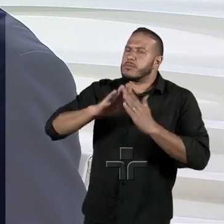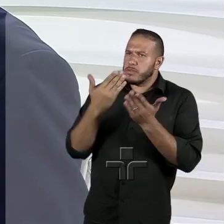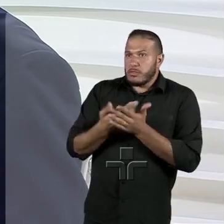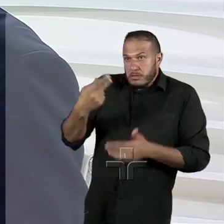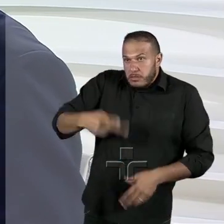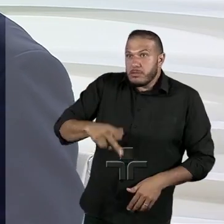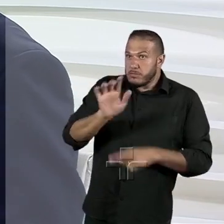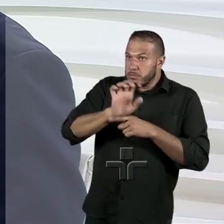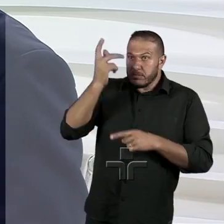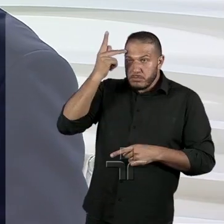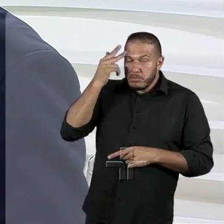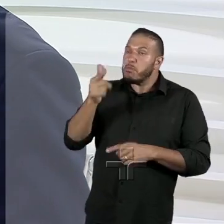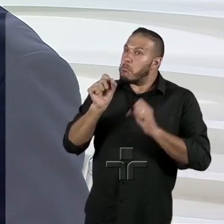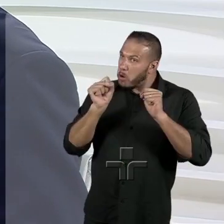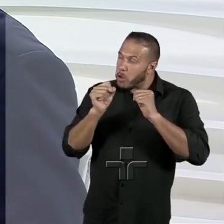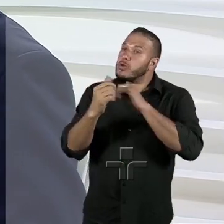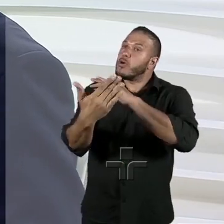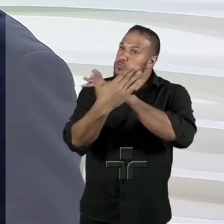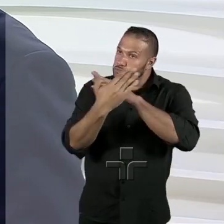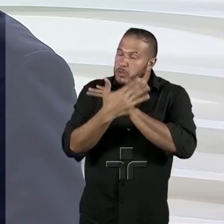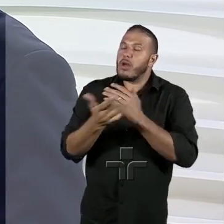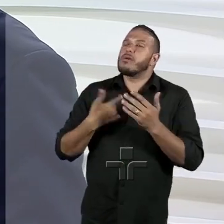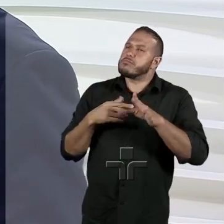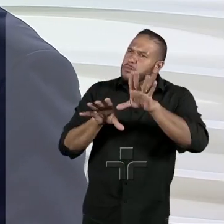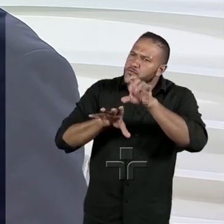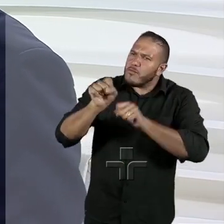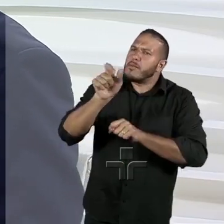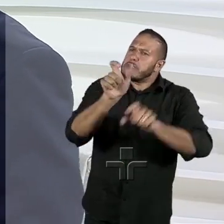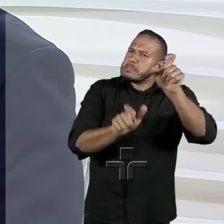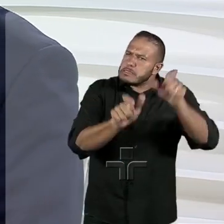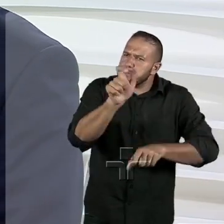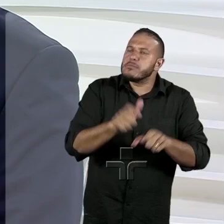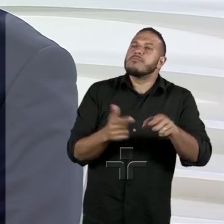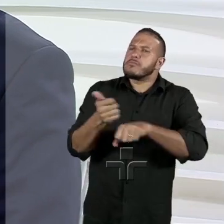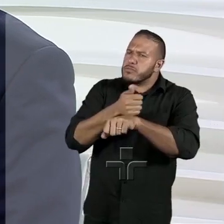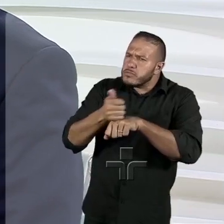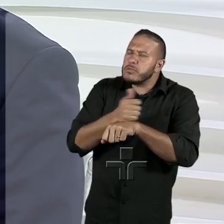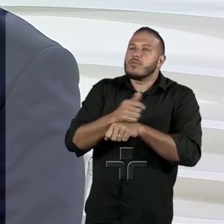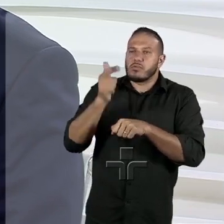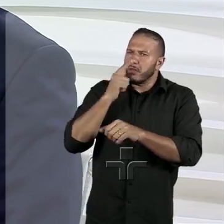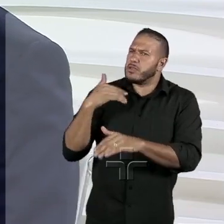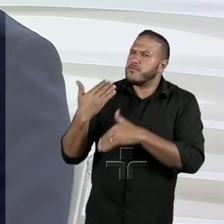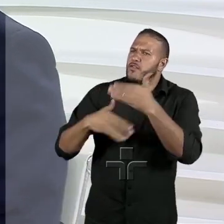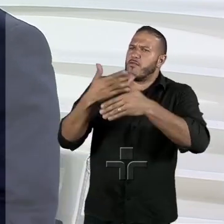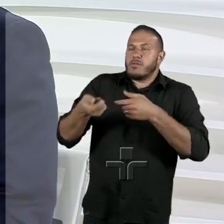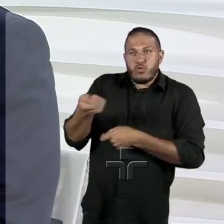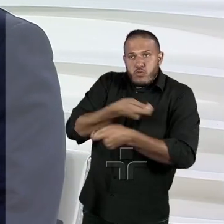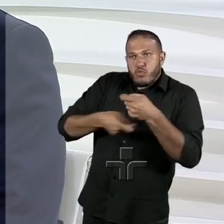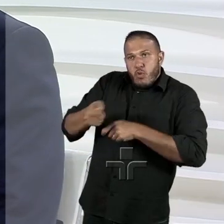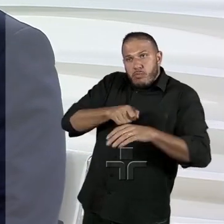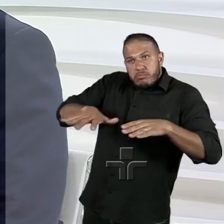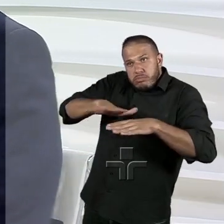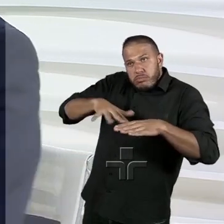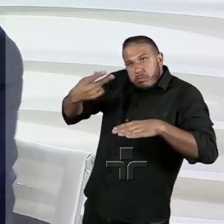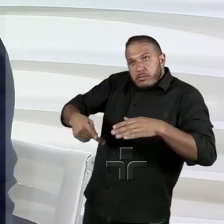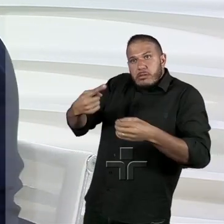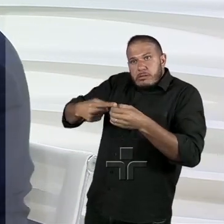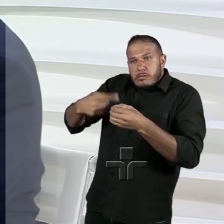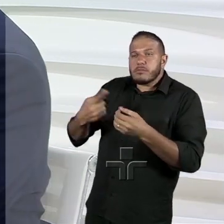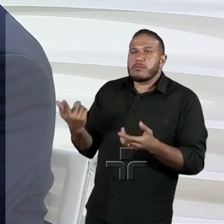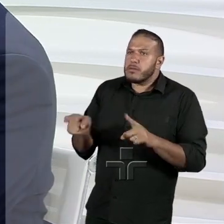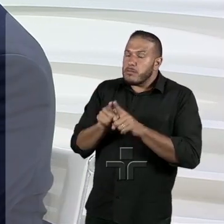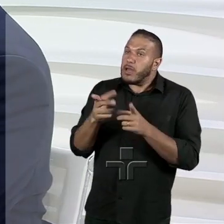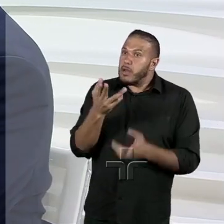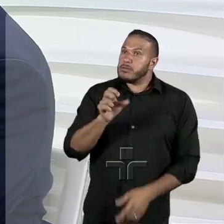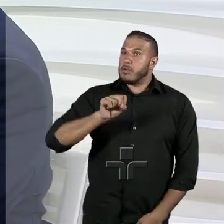e elas podem nos ajudar muito com formação de professores, formação dos profissionais, desenvolvimento econômico da região, é um papel fundamental. Até uma